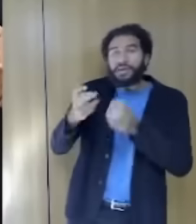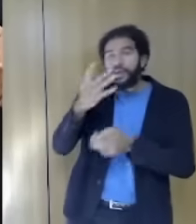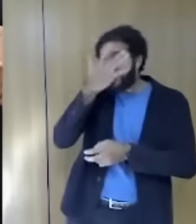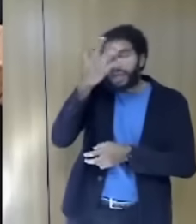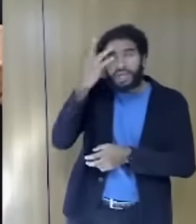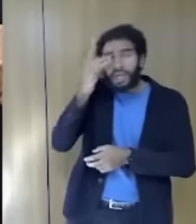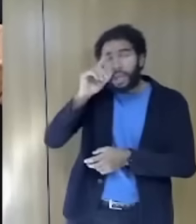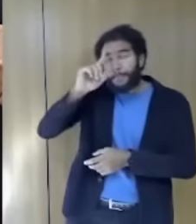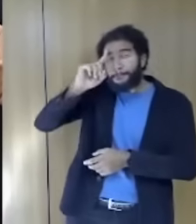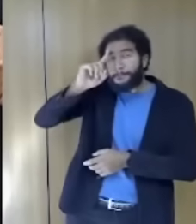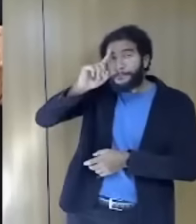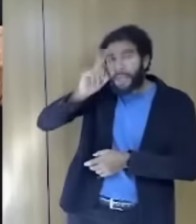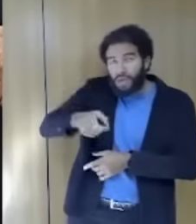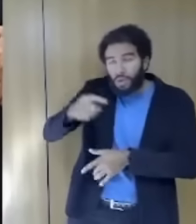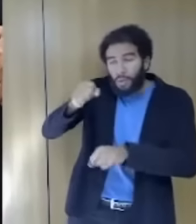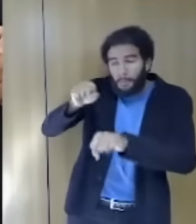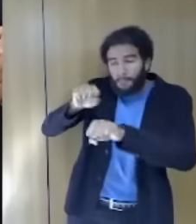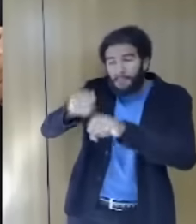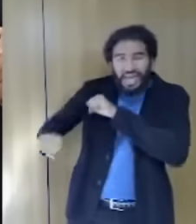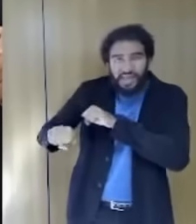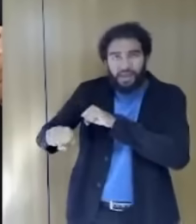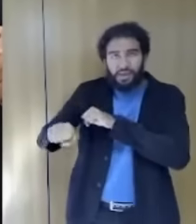mandantes do crime.